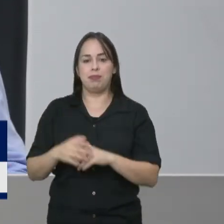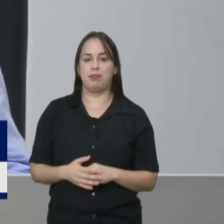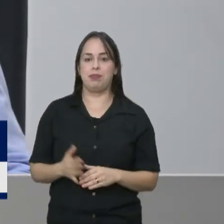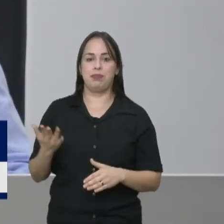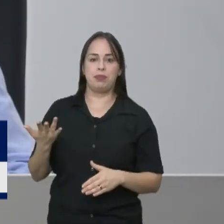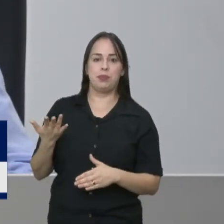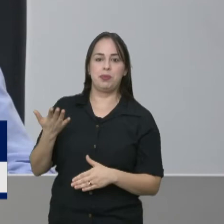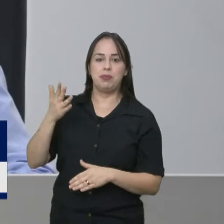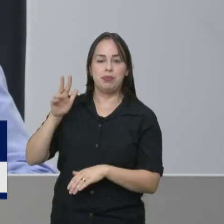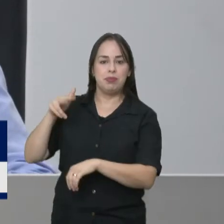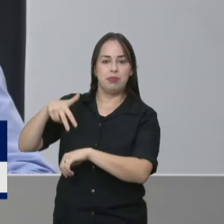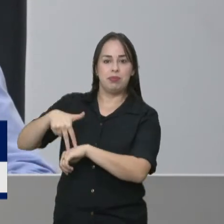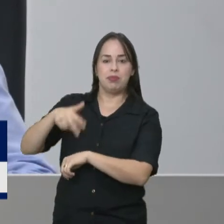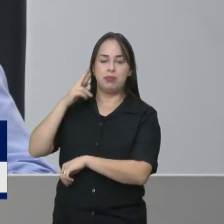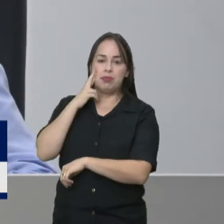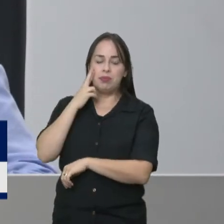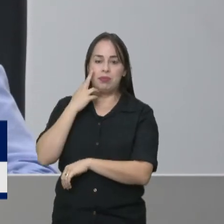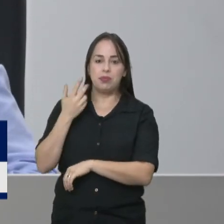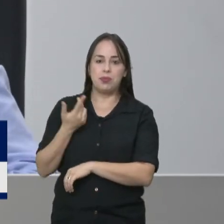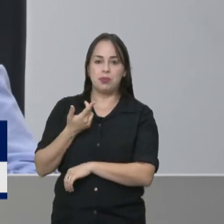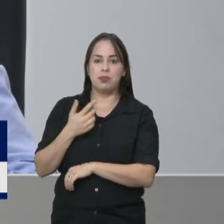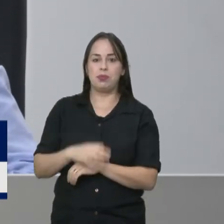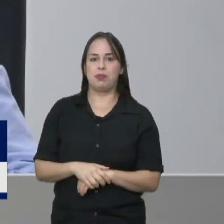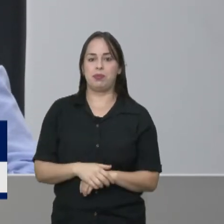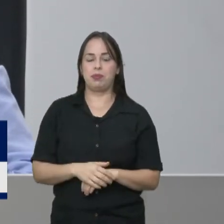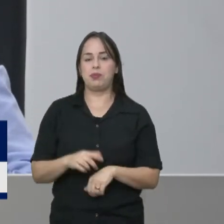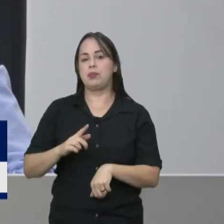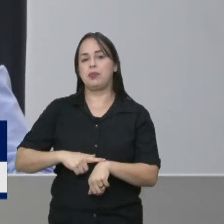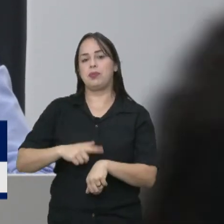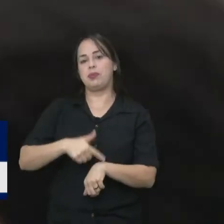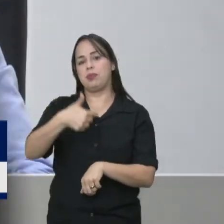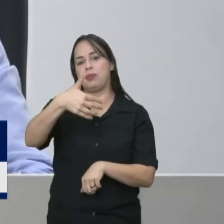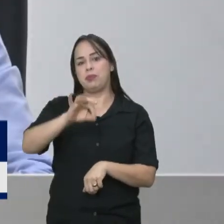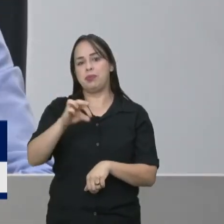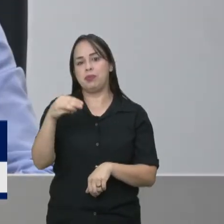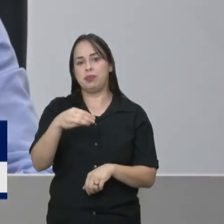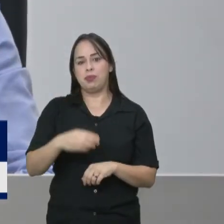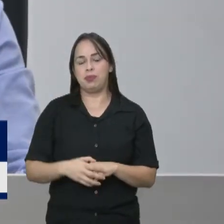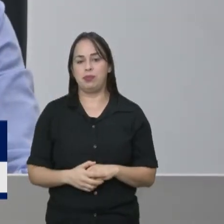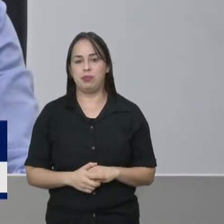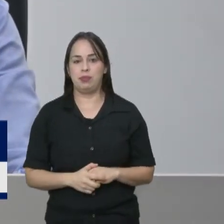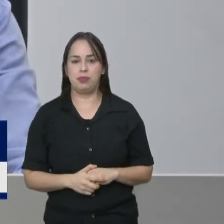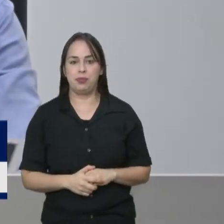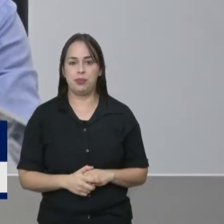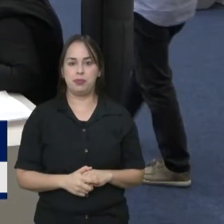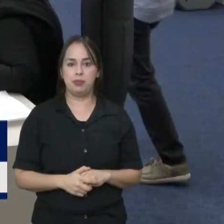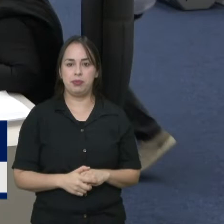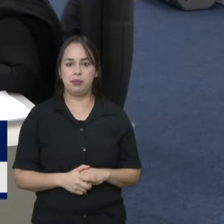Renato Santiago, próximo vereador inscrito para falar, com tempo de 10 minutos, Renato.